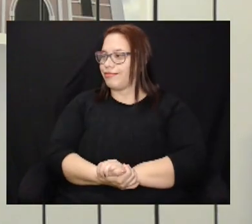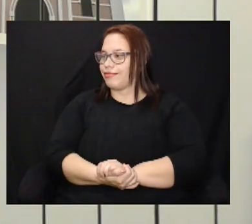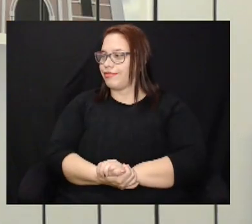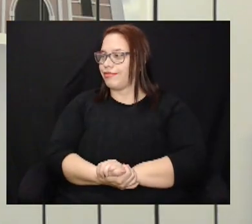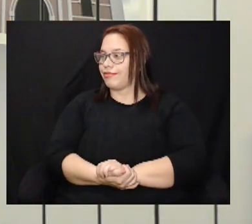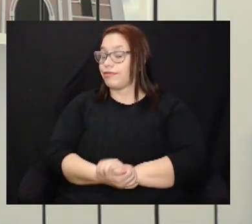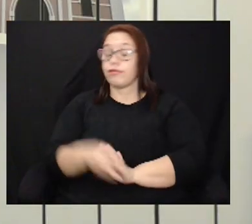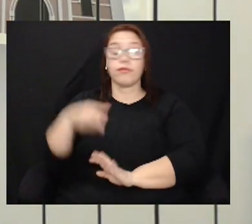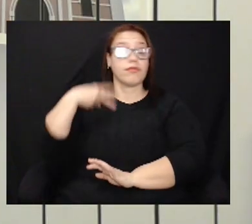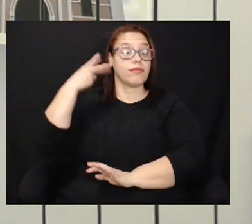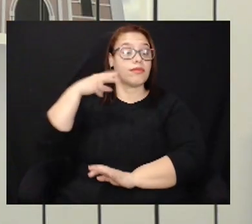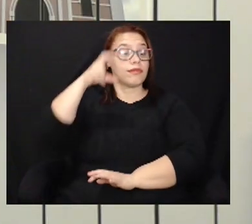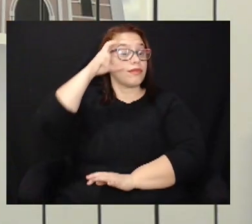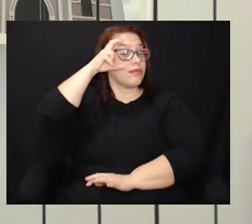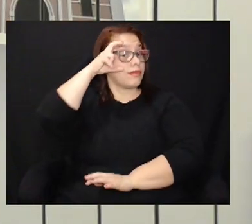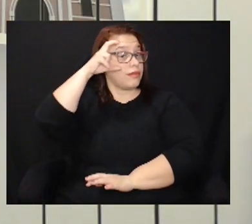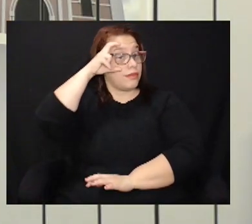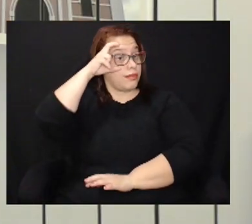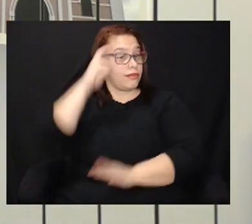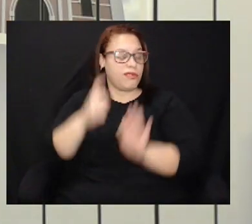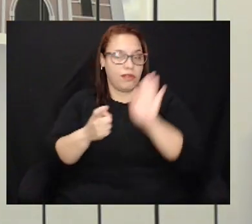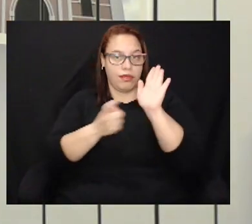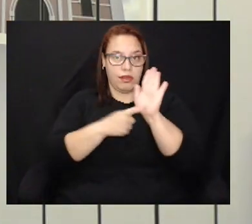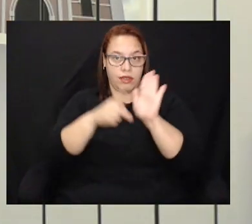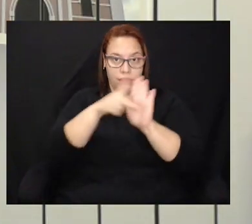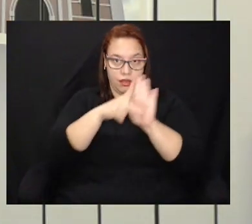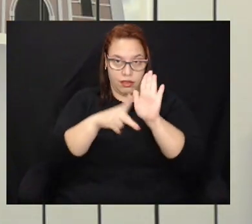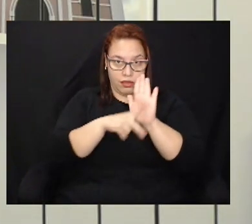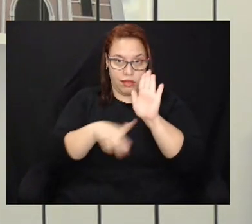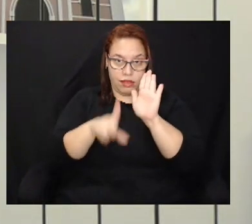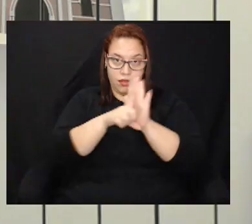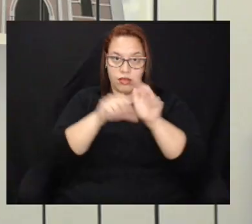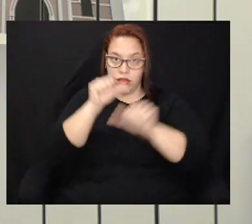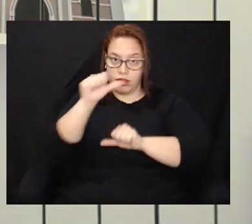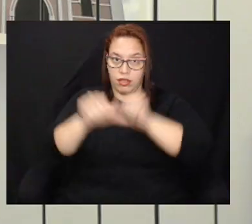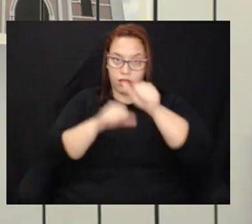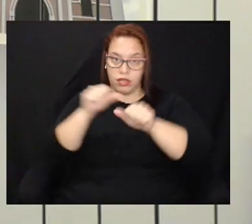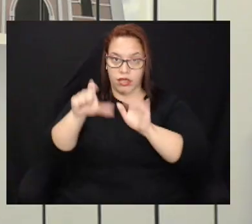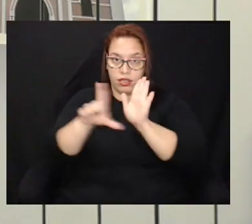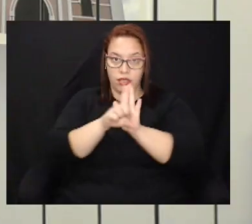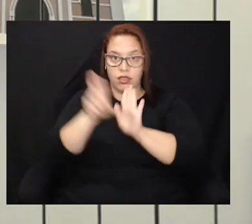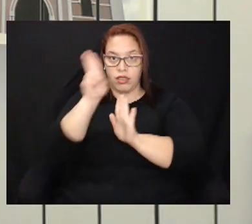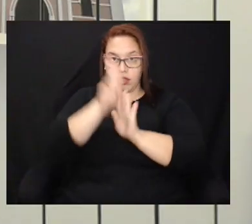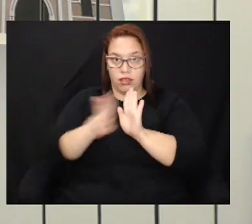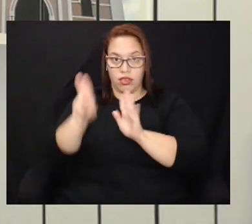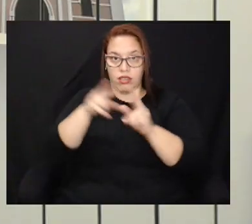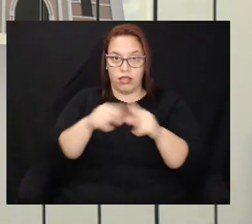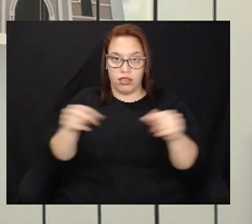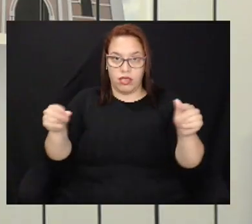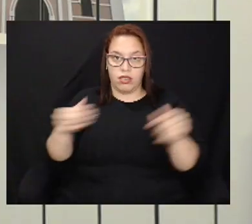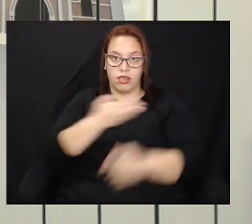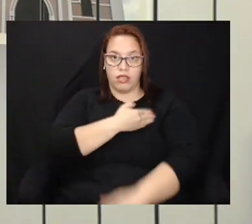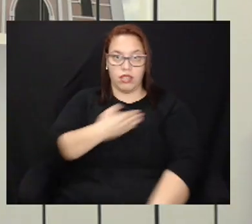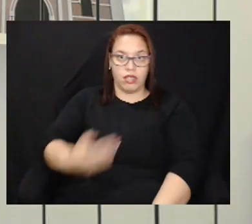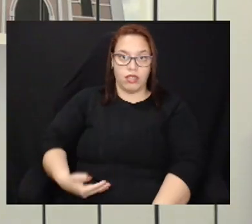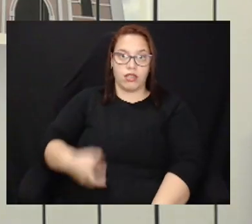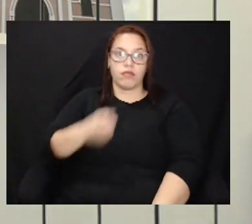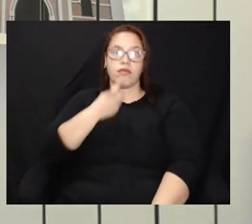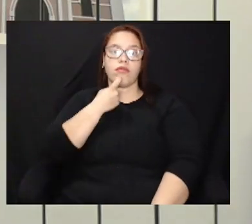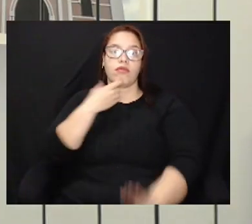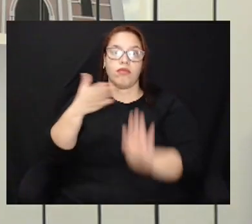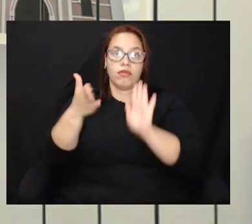Vereador Carlinhos Camelô apresenta projeto que altera a lei sobre o uso do solo público em Campinas. A